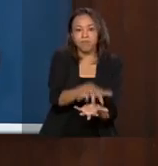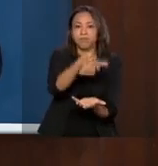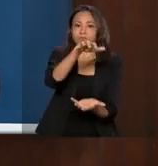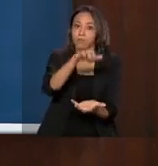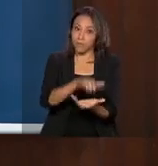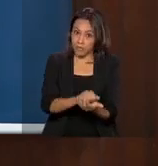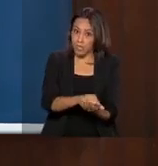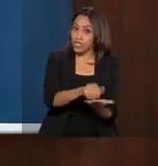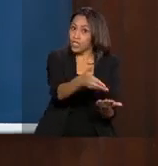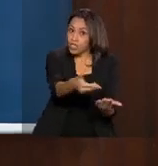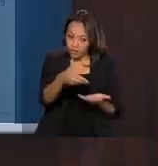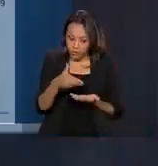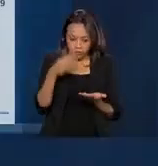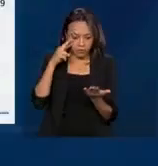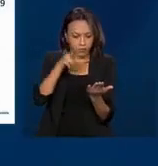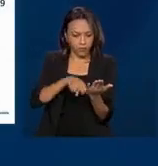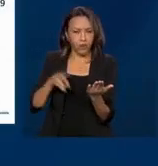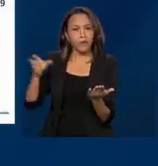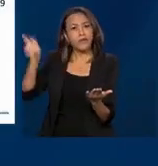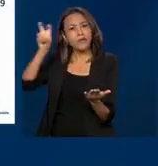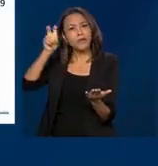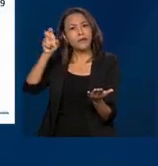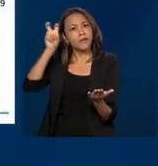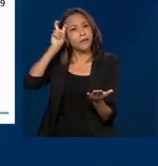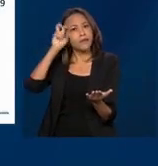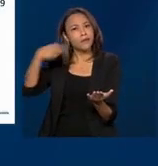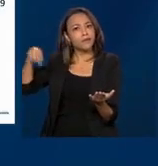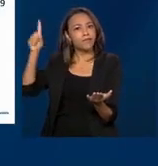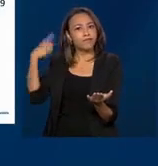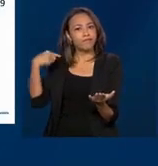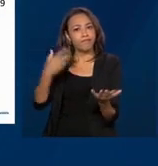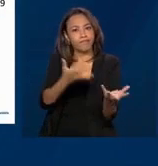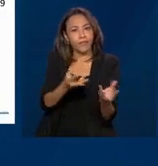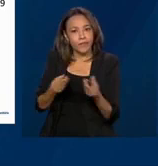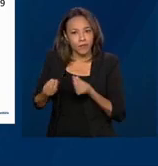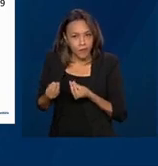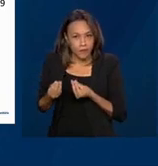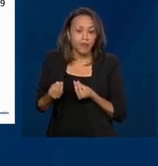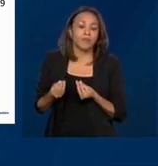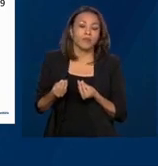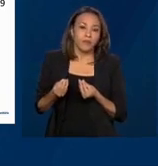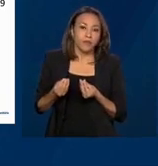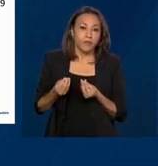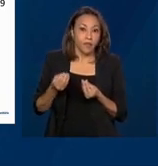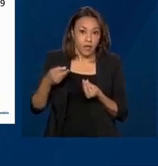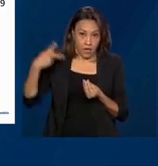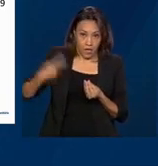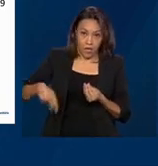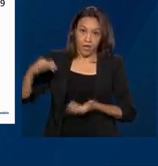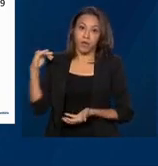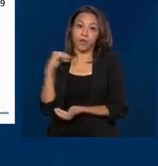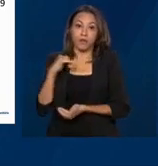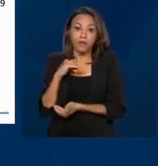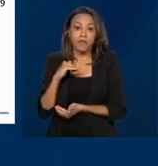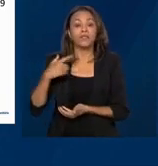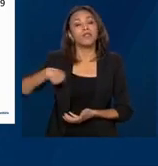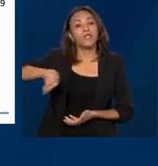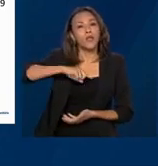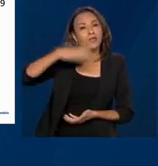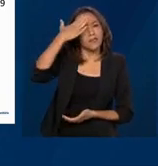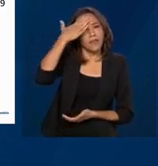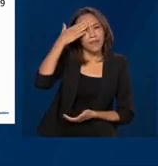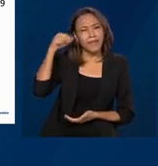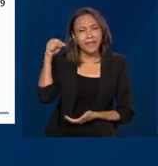na quinta-feira, ou seja, apesar de sabermos que essa é uma